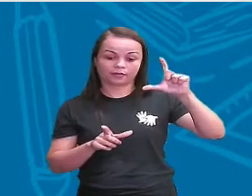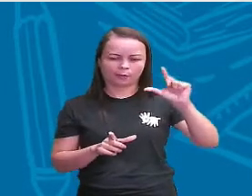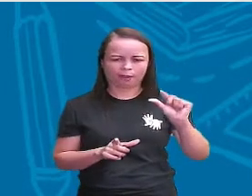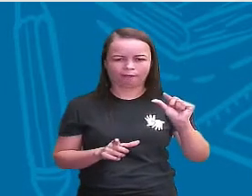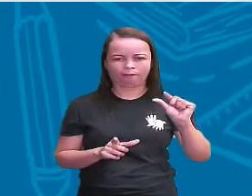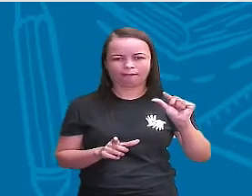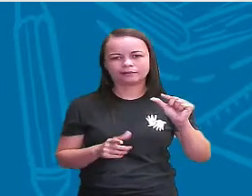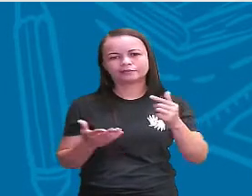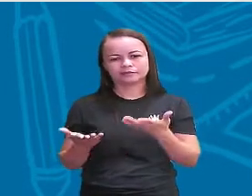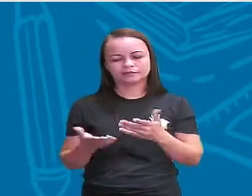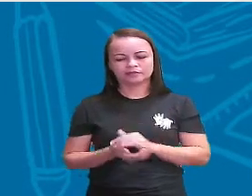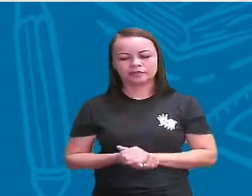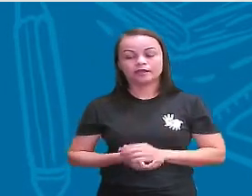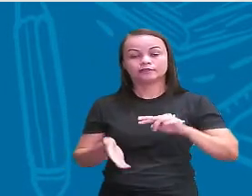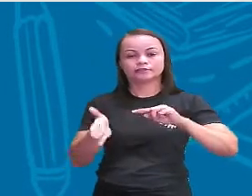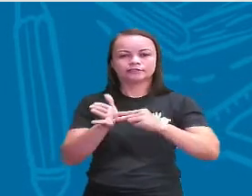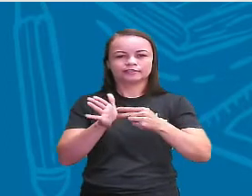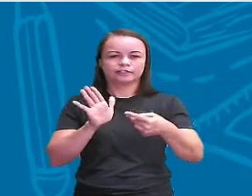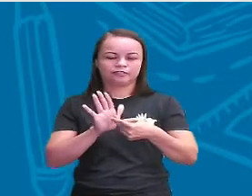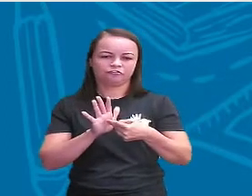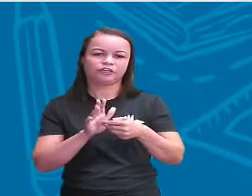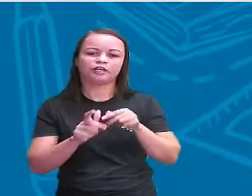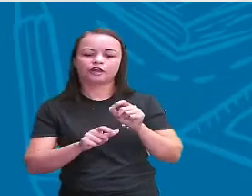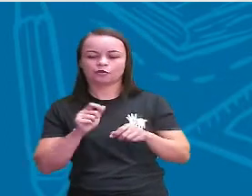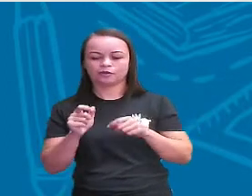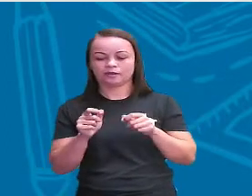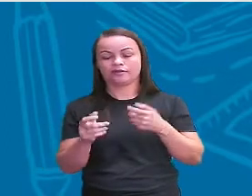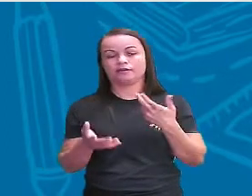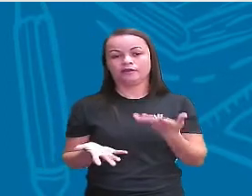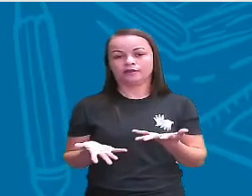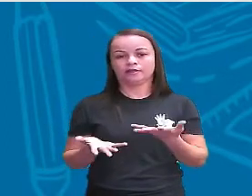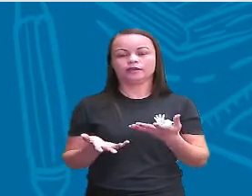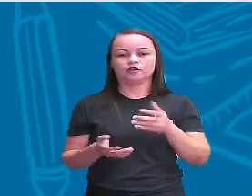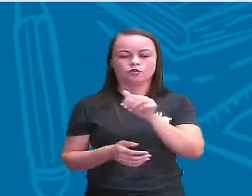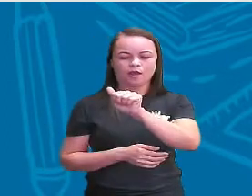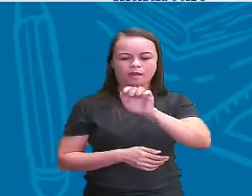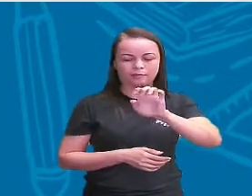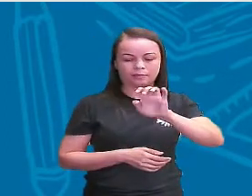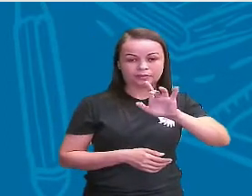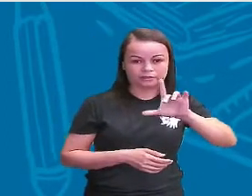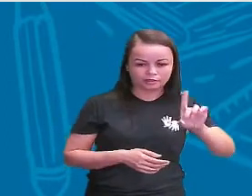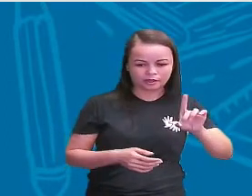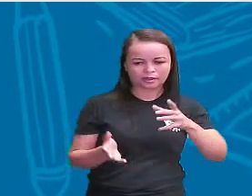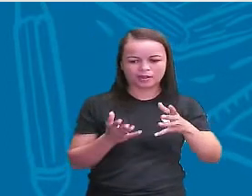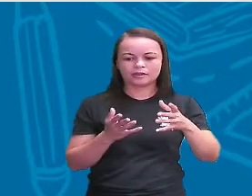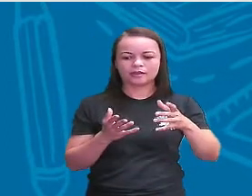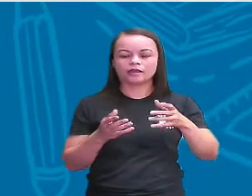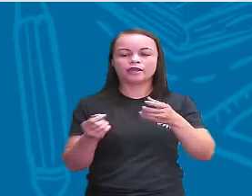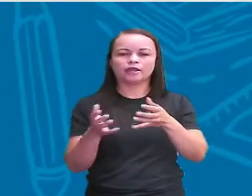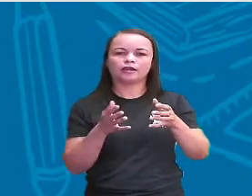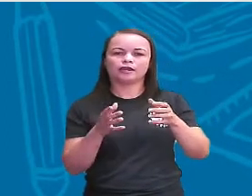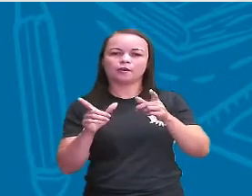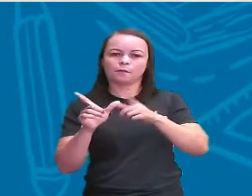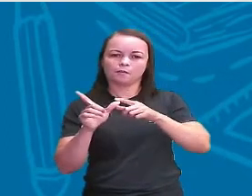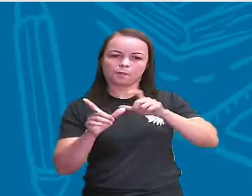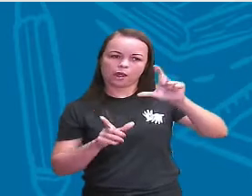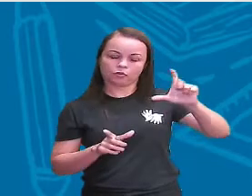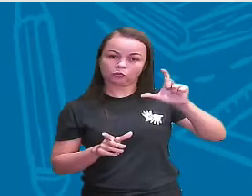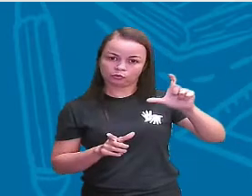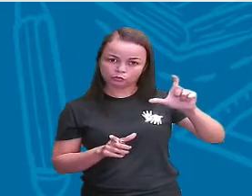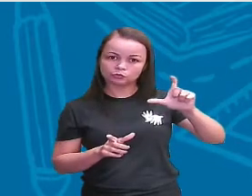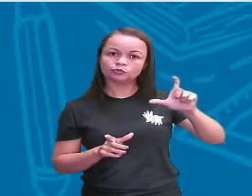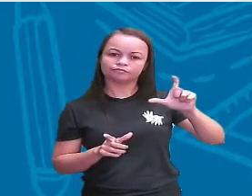não é? Significa que nós temos no alfabeto, ele é formado pelo alfabeto